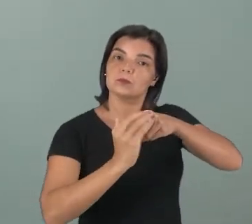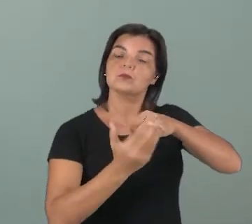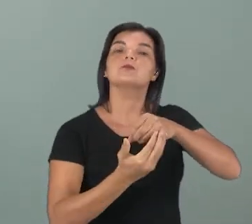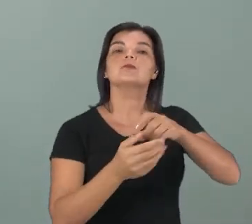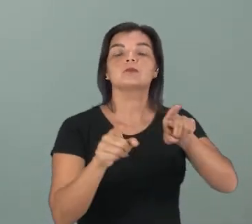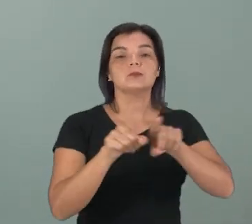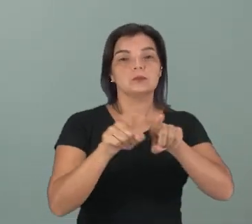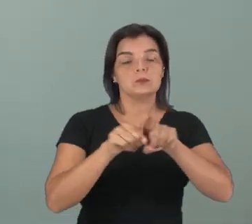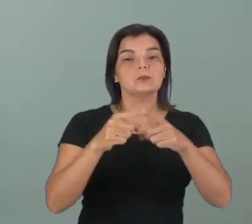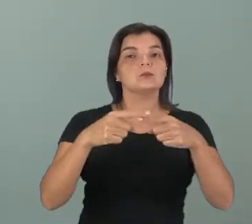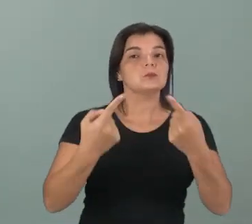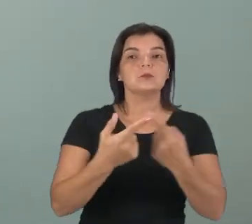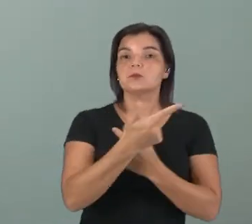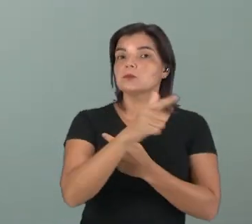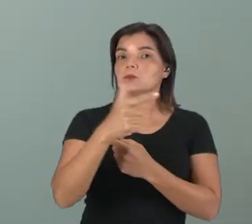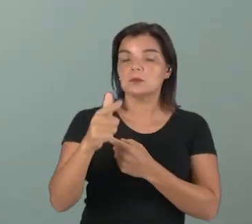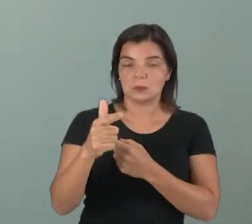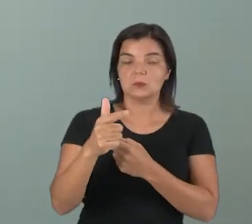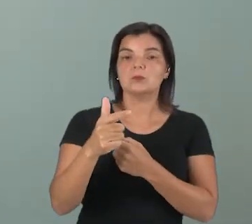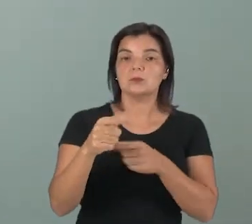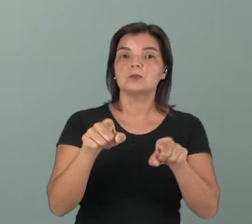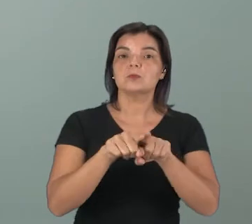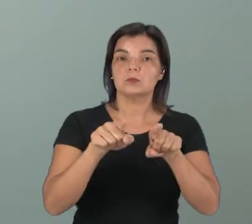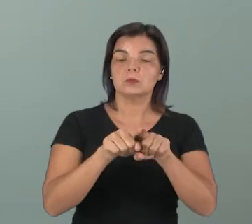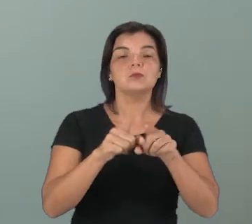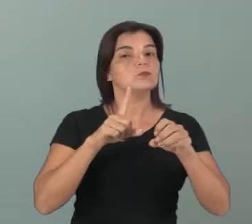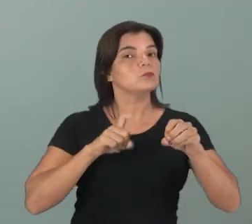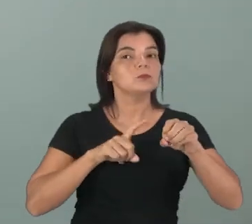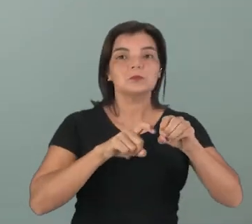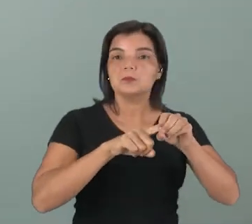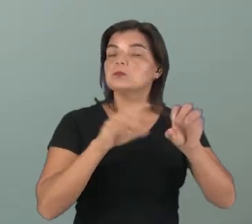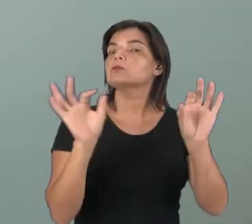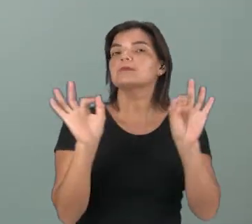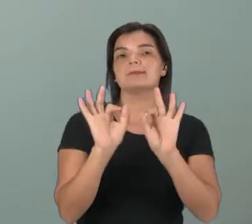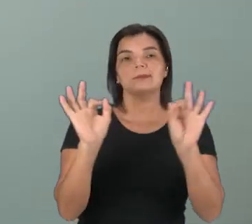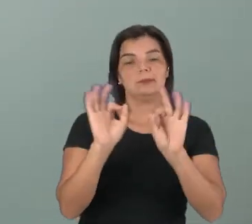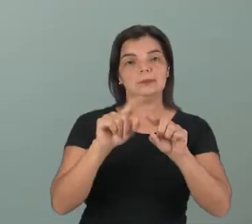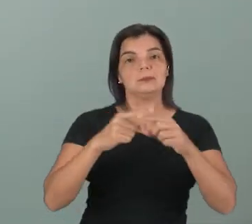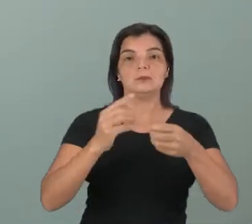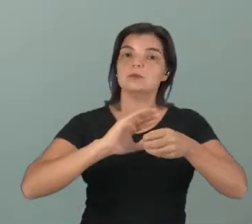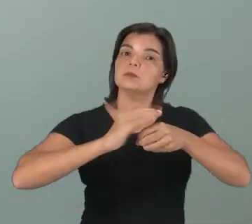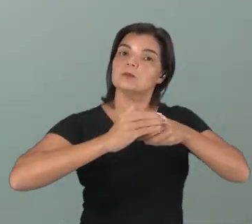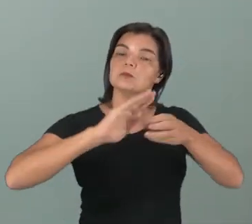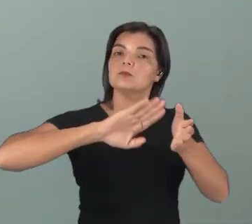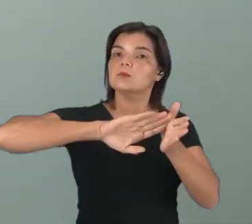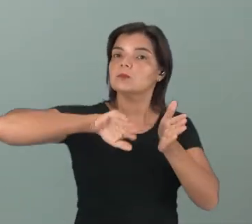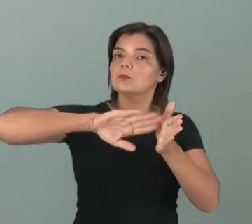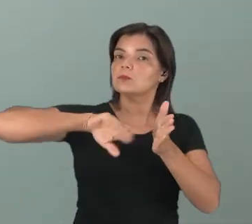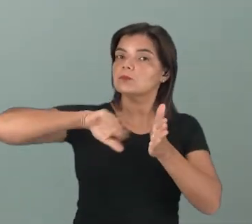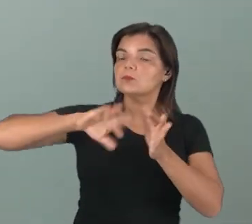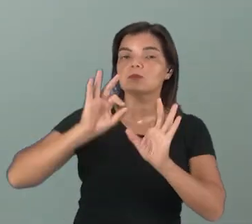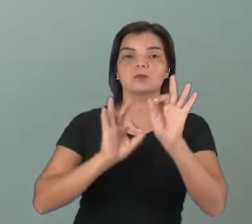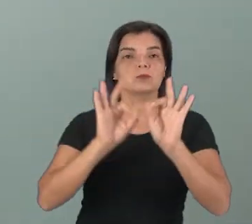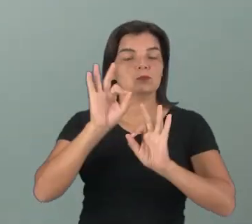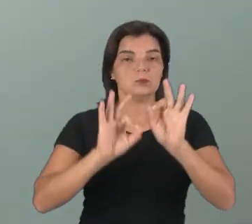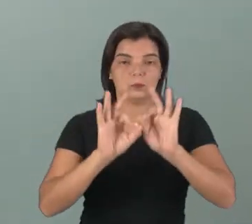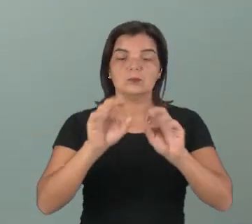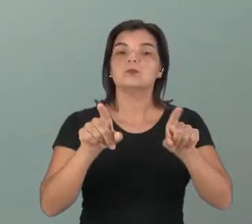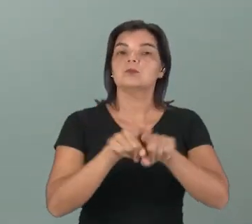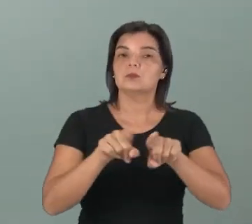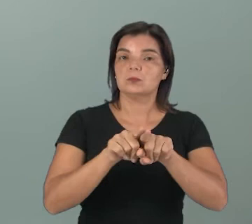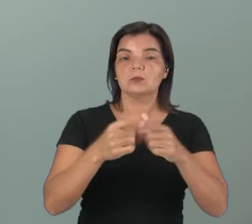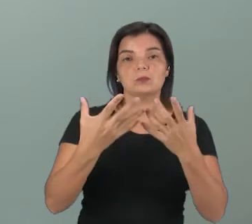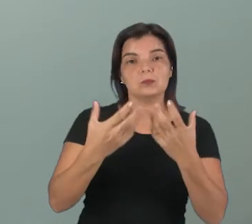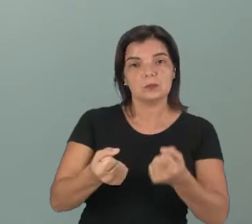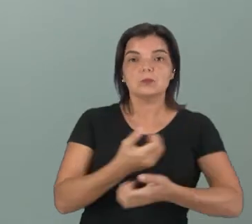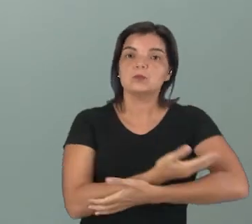endométrio, justamente porque não houve a implantação de um embrião. Como não houve, então, é descartado todo aquele preparo que houve, para